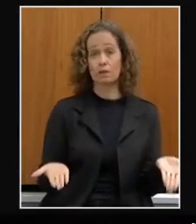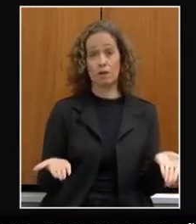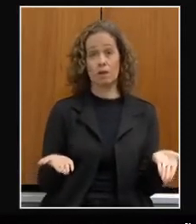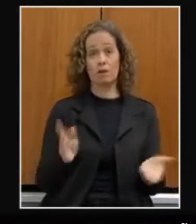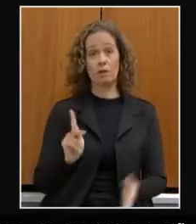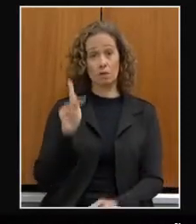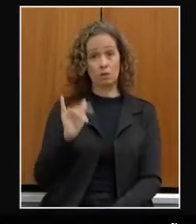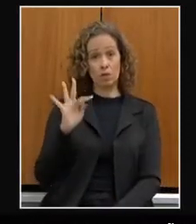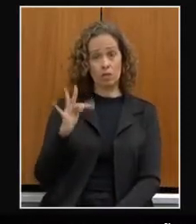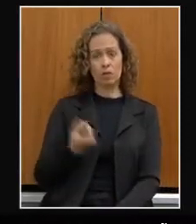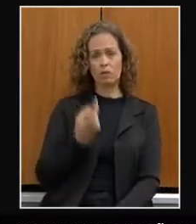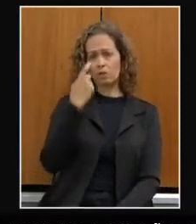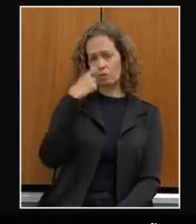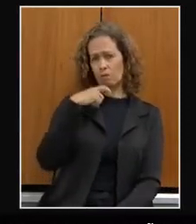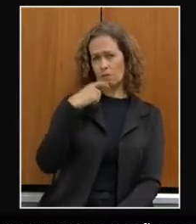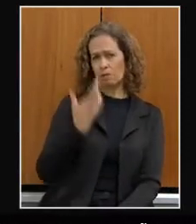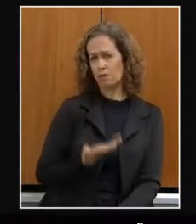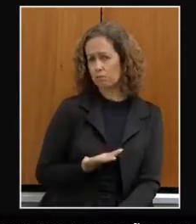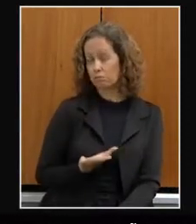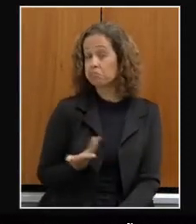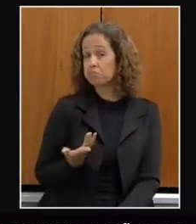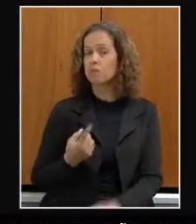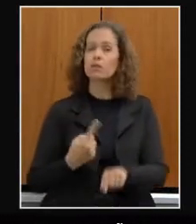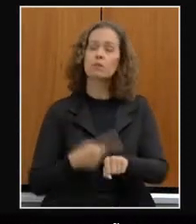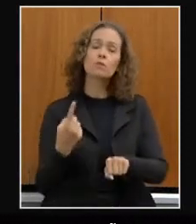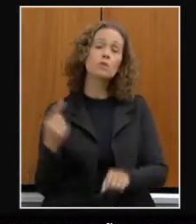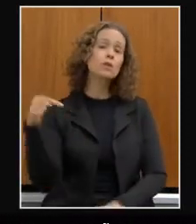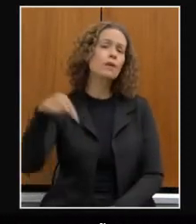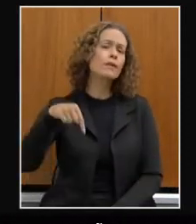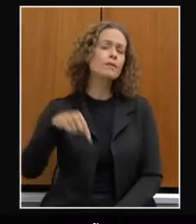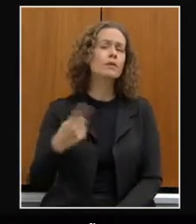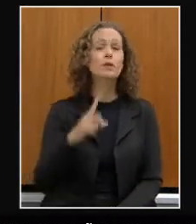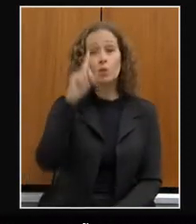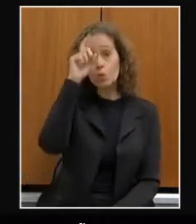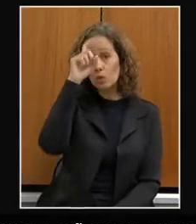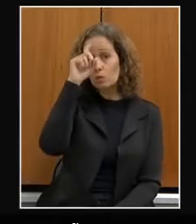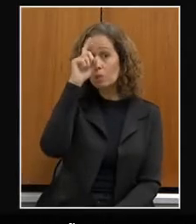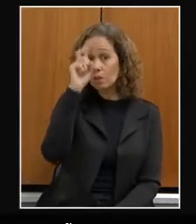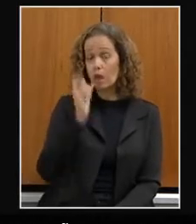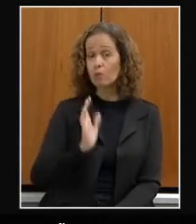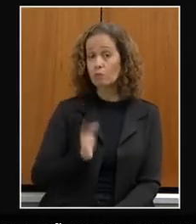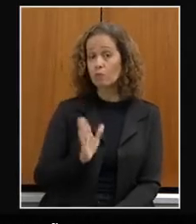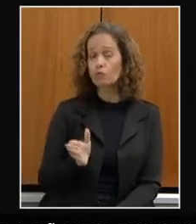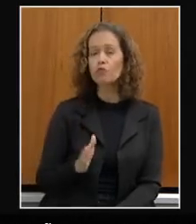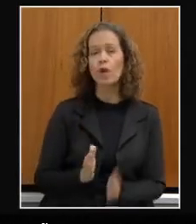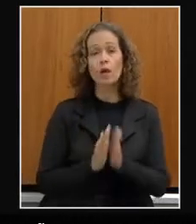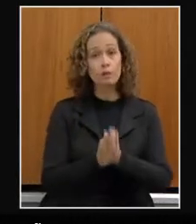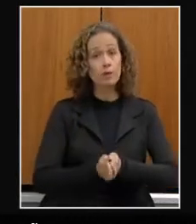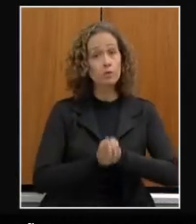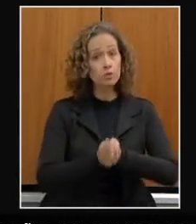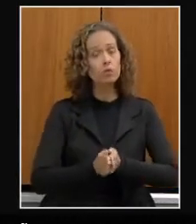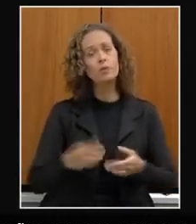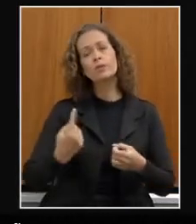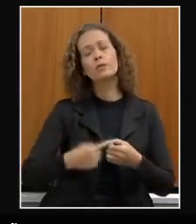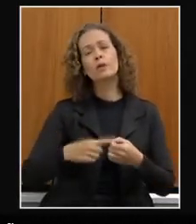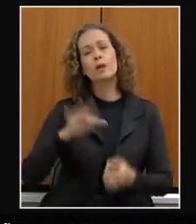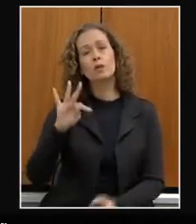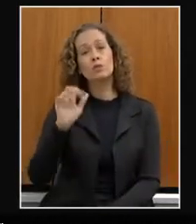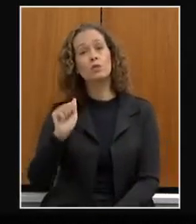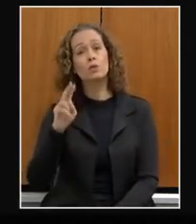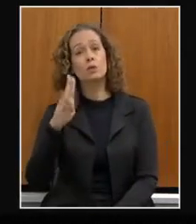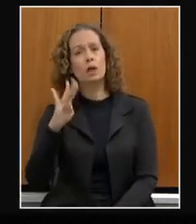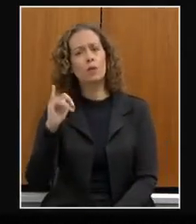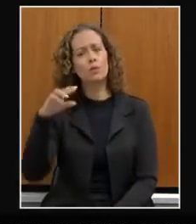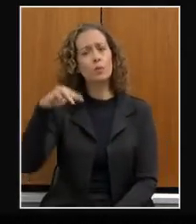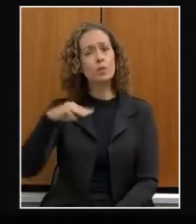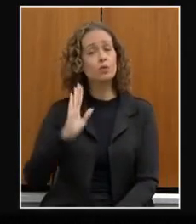ocupação nesse momento eu estou aqui em um hospital no Vale do Chequitioia na cidade de Itaubim que nós já estamos